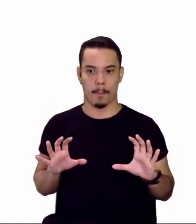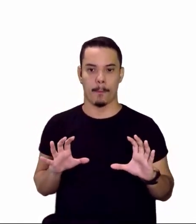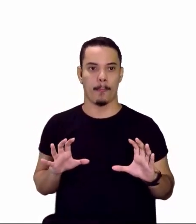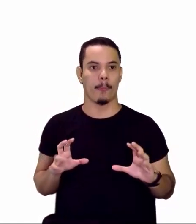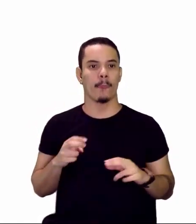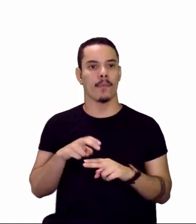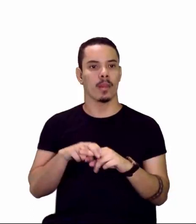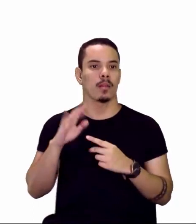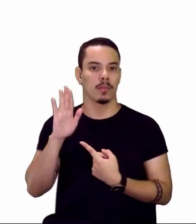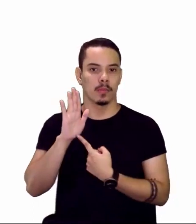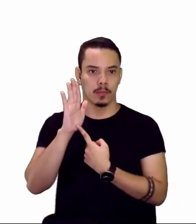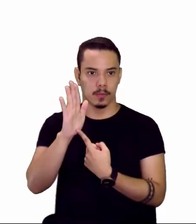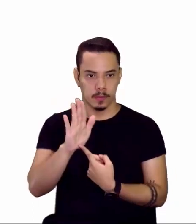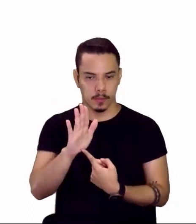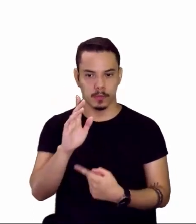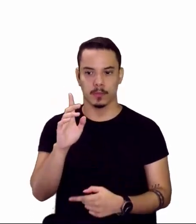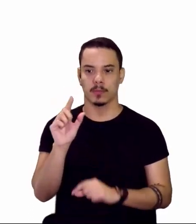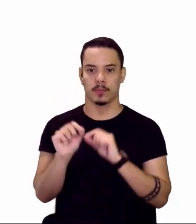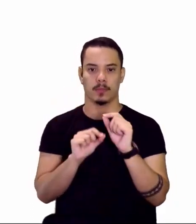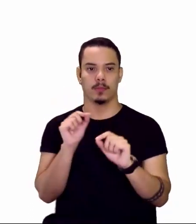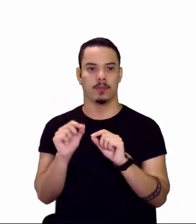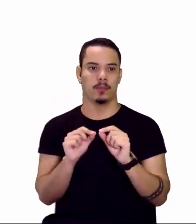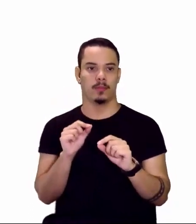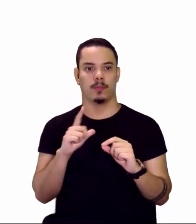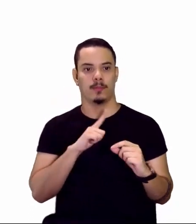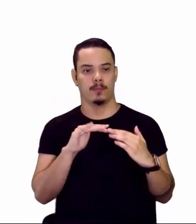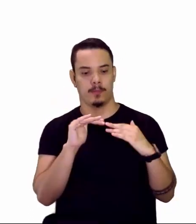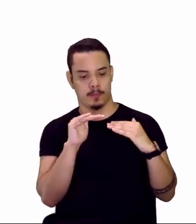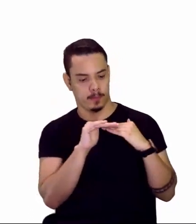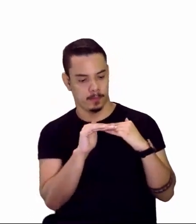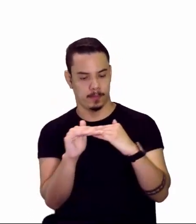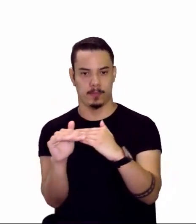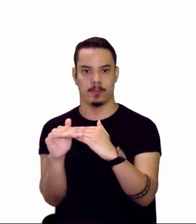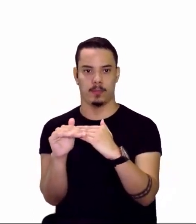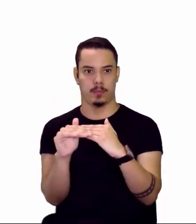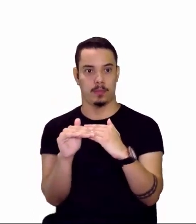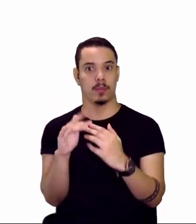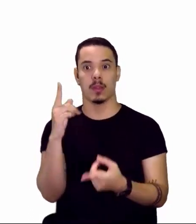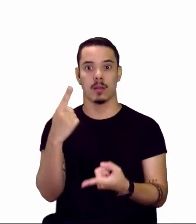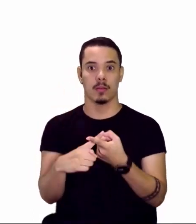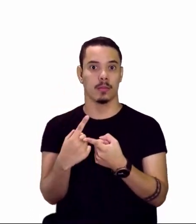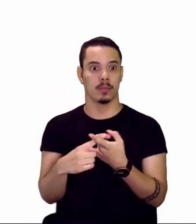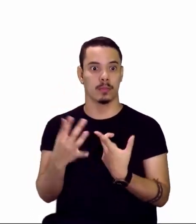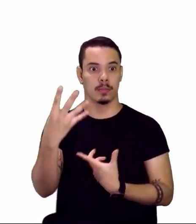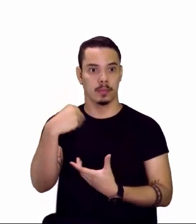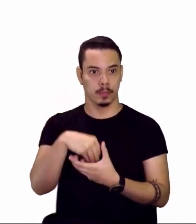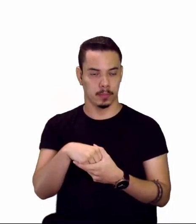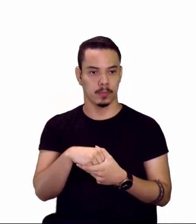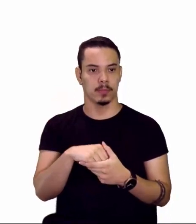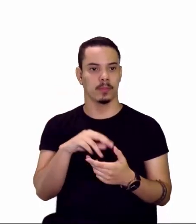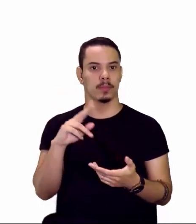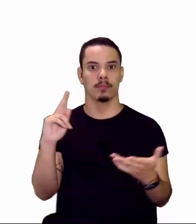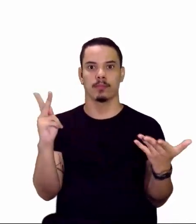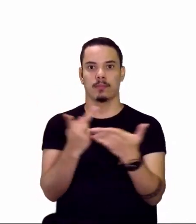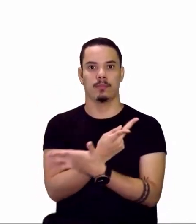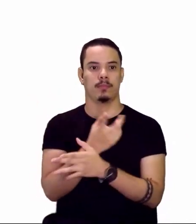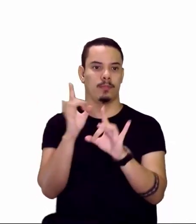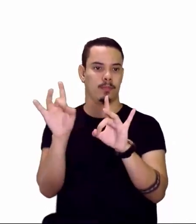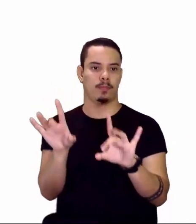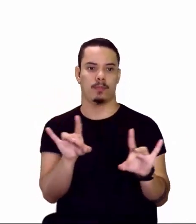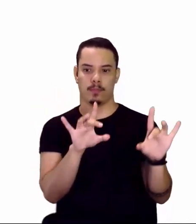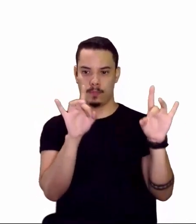aí apresenta o que chamamos de uma instabilidade. Porque a instabilidade são esses casos